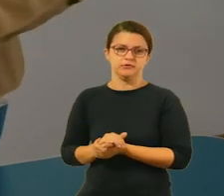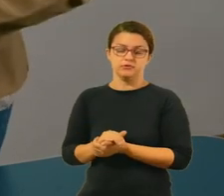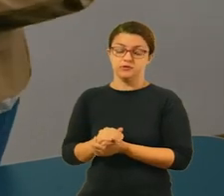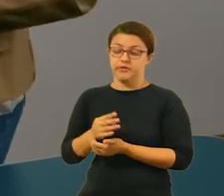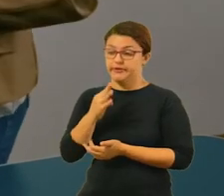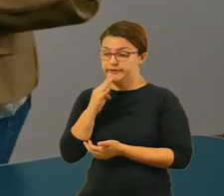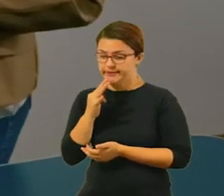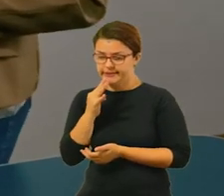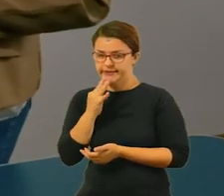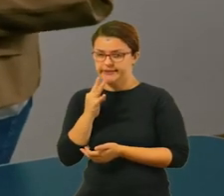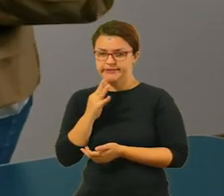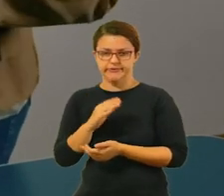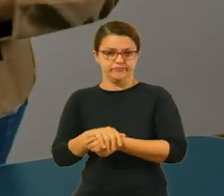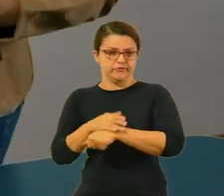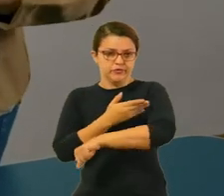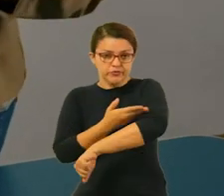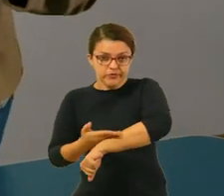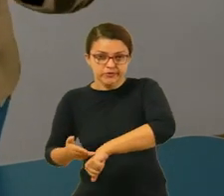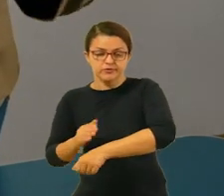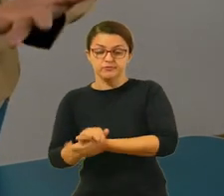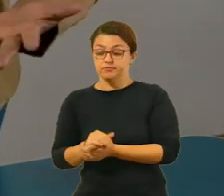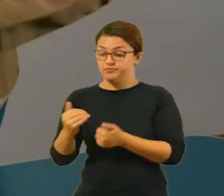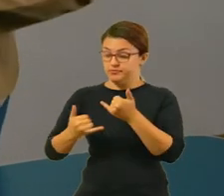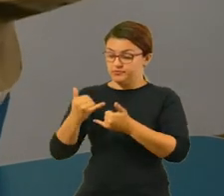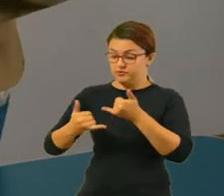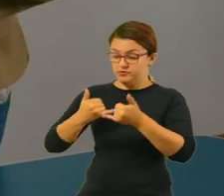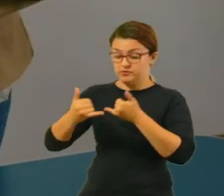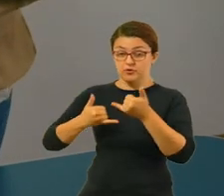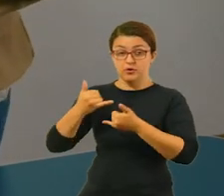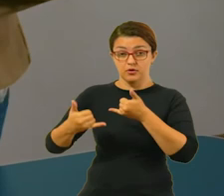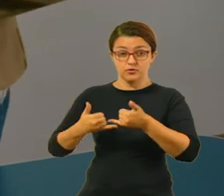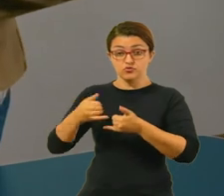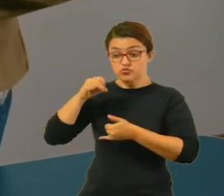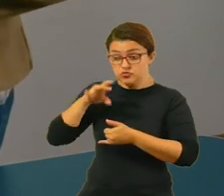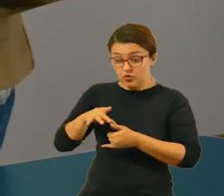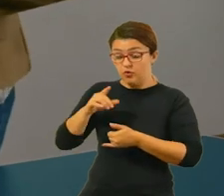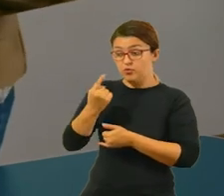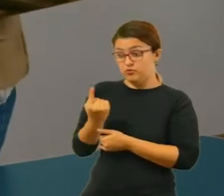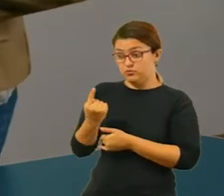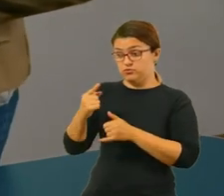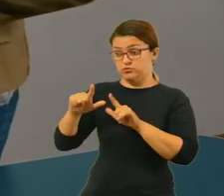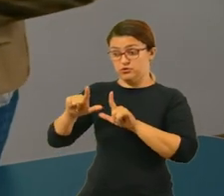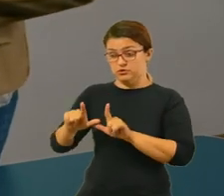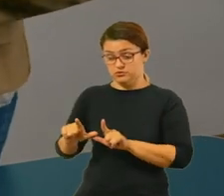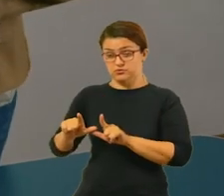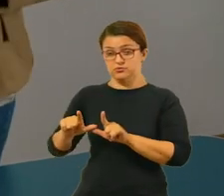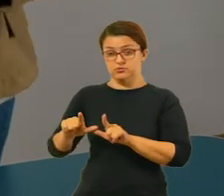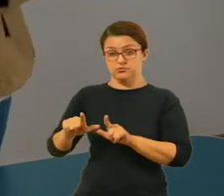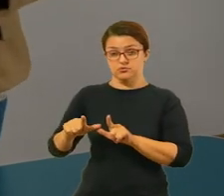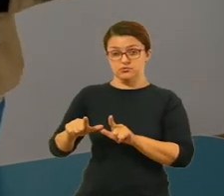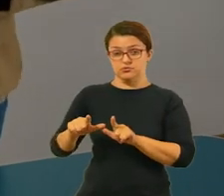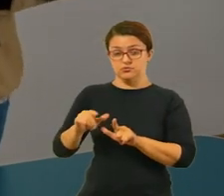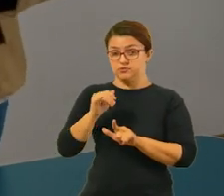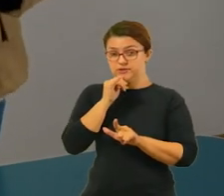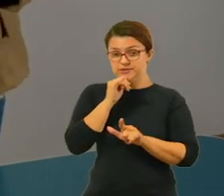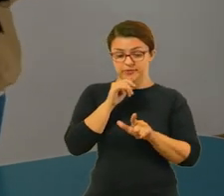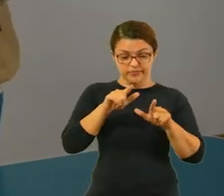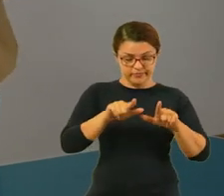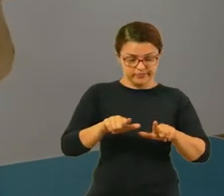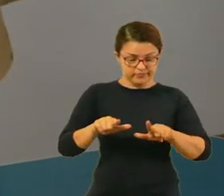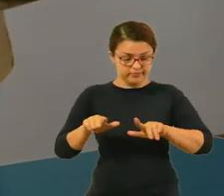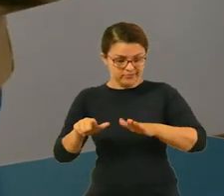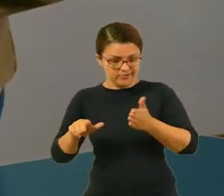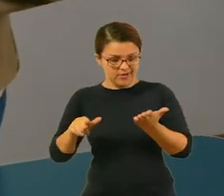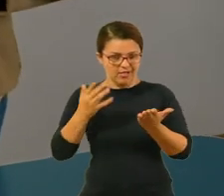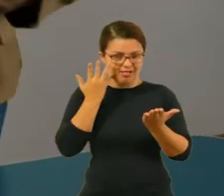muito familiares a ela e faça a brincadeira, como o professor sugere, só com um cartão. Então ele vai virar